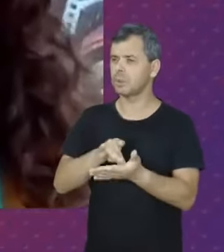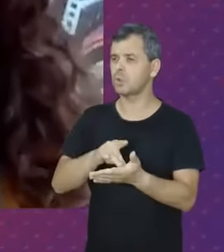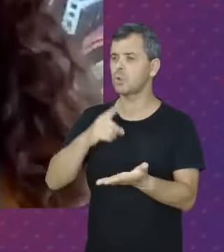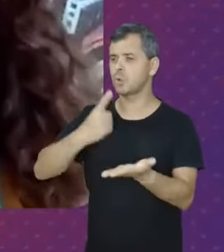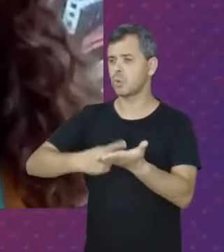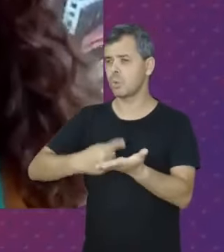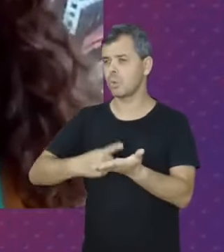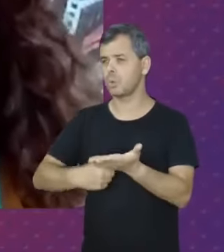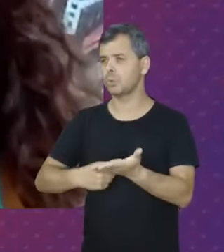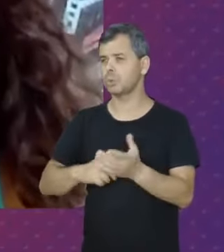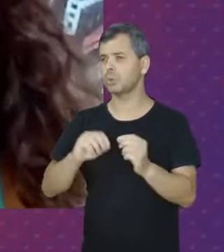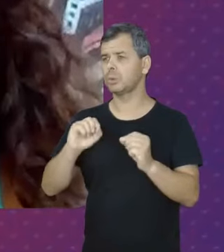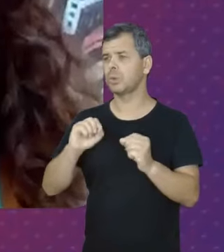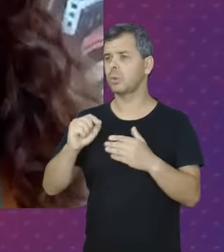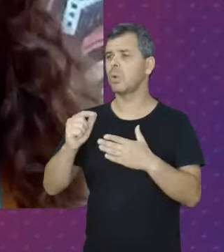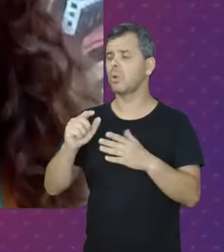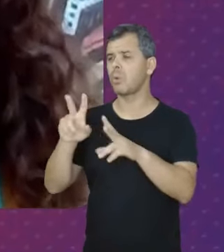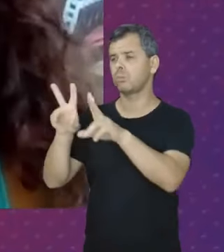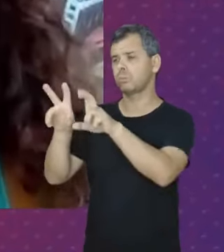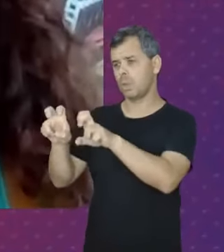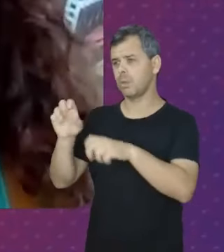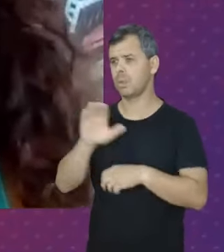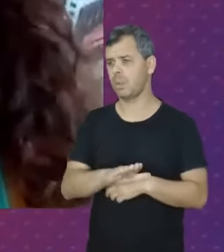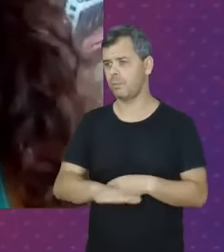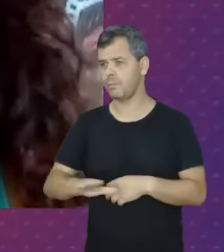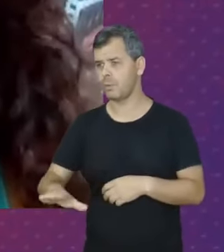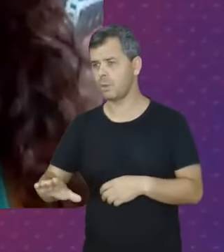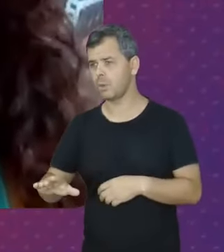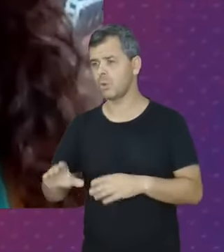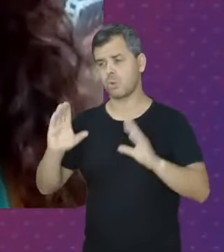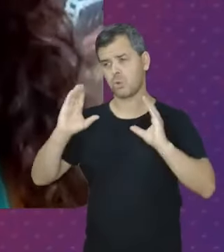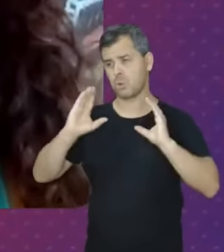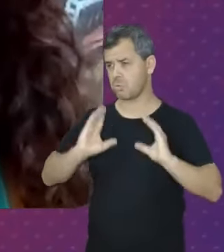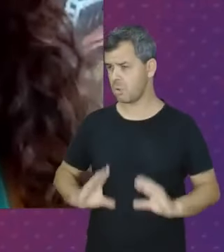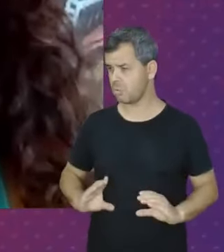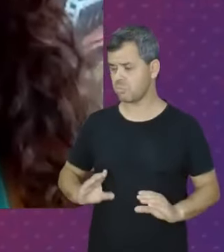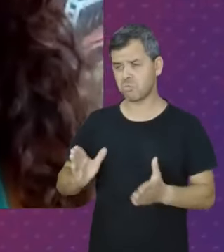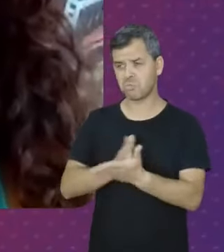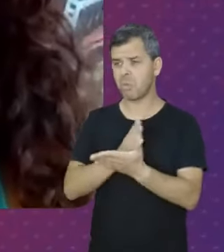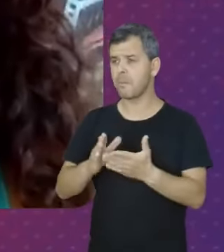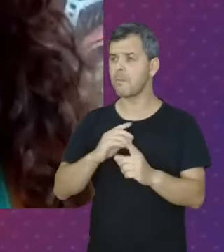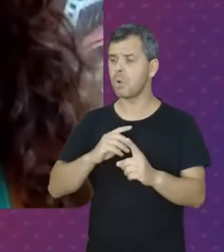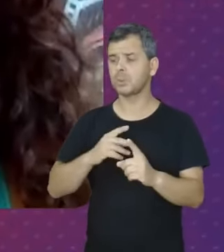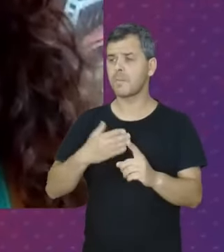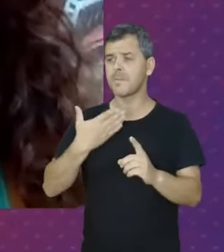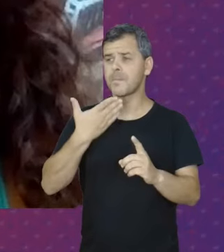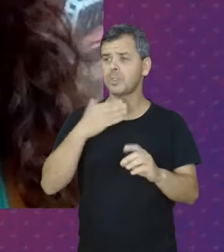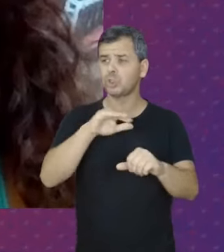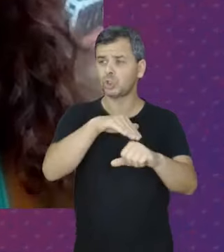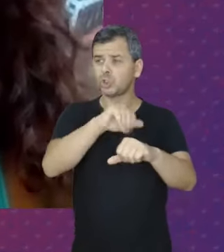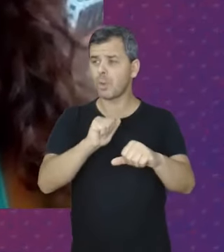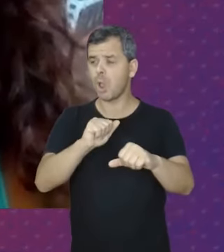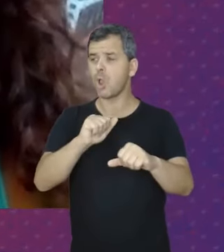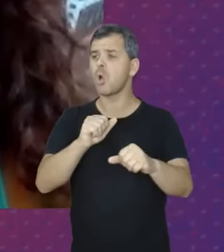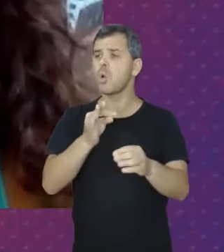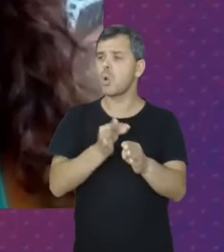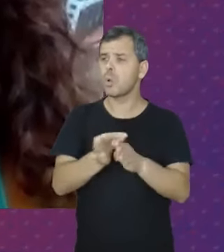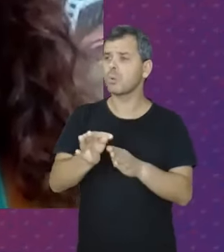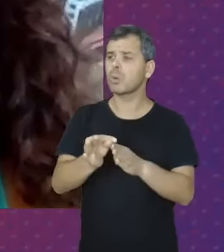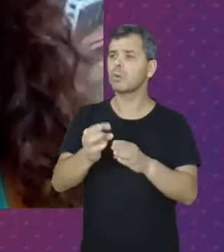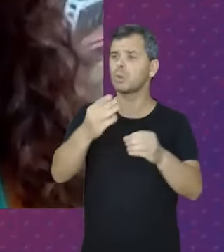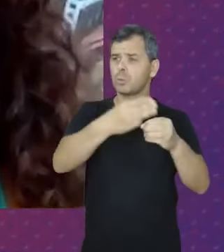compromisso com a pauta da infância. Qualquer cidadão pode acionar o Conselho Tutelar, né? Então, nos municípios